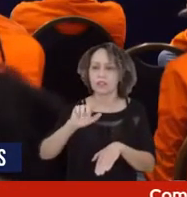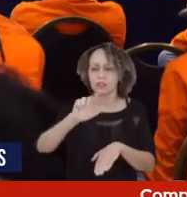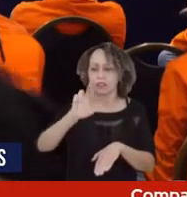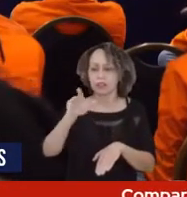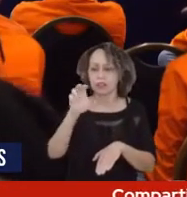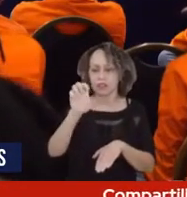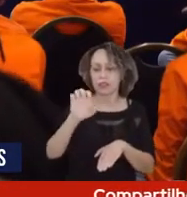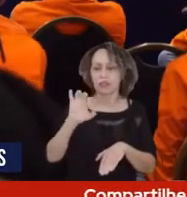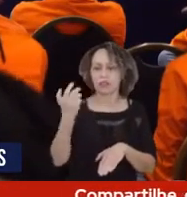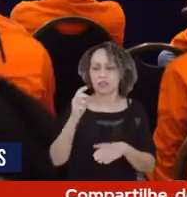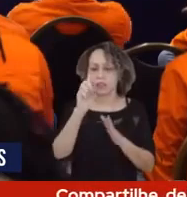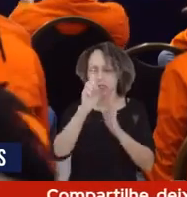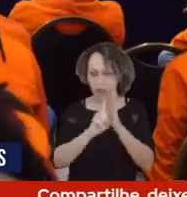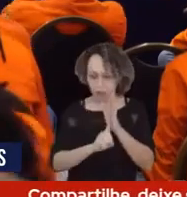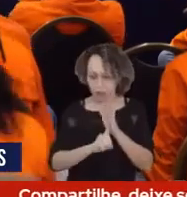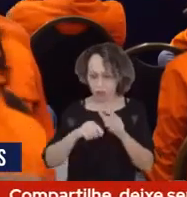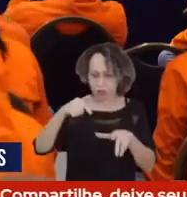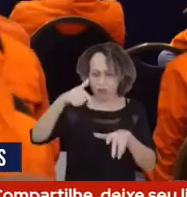da Petrobras.